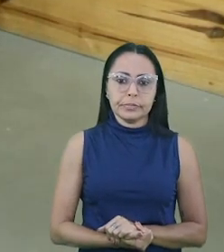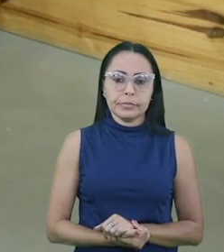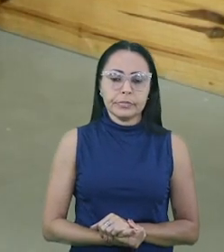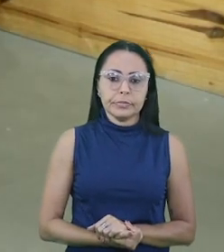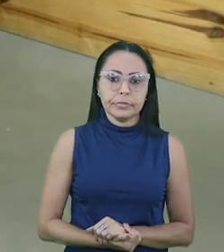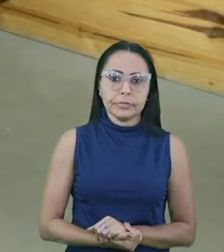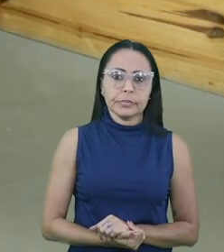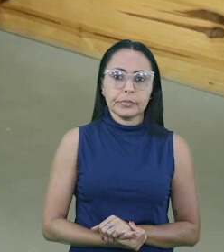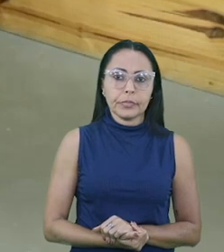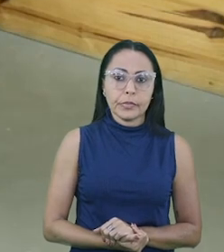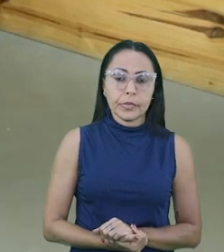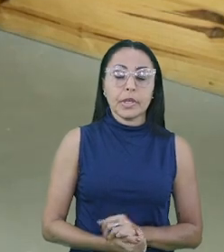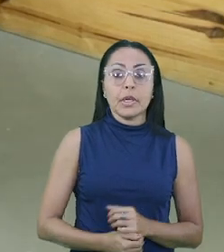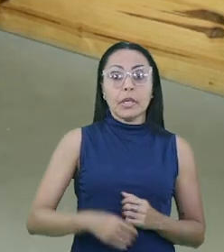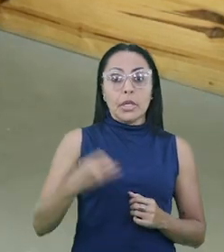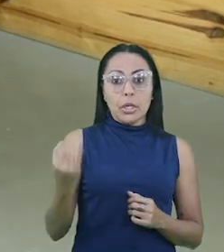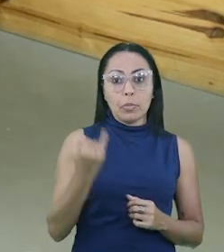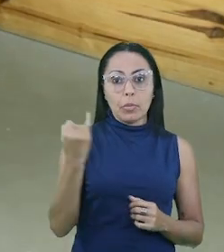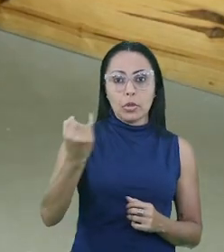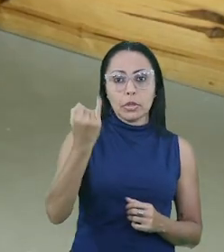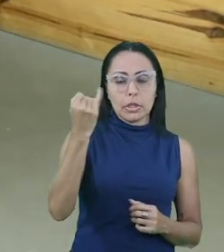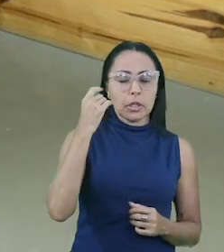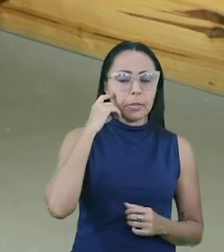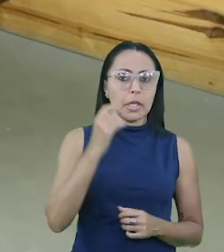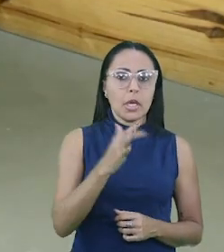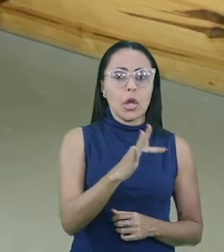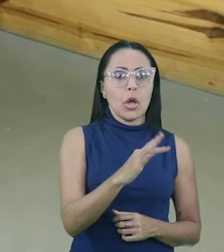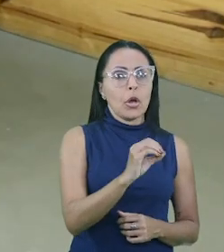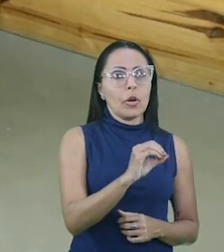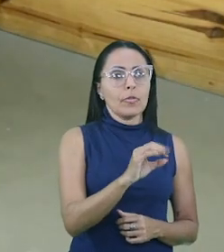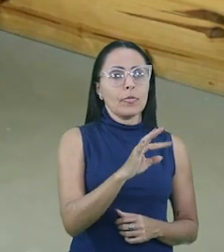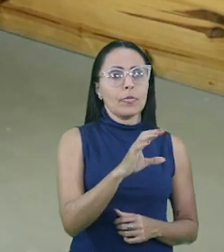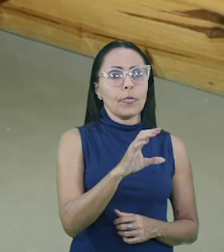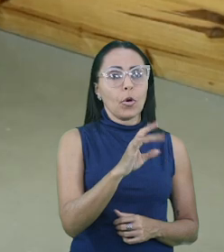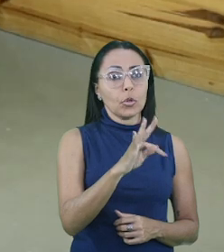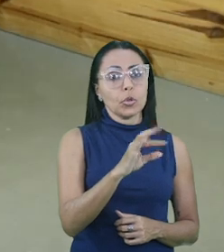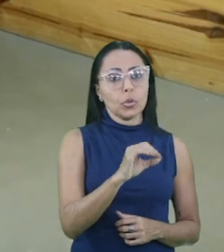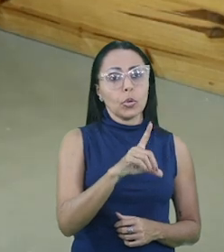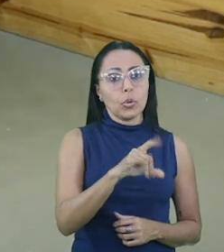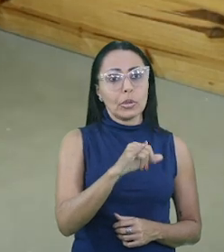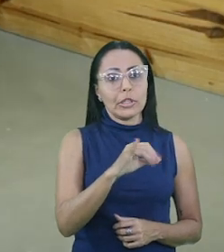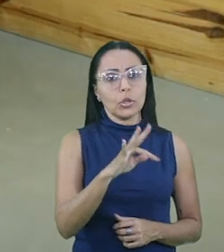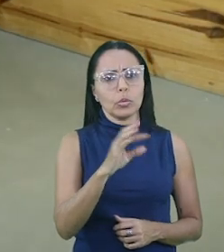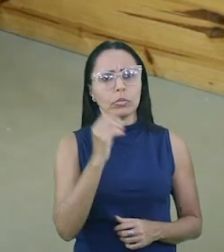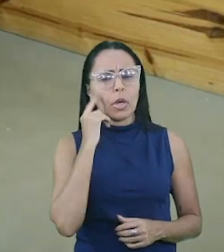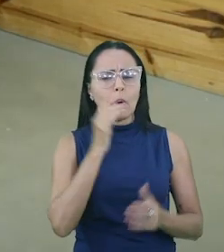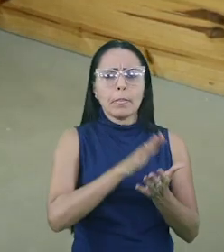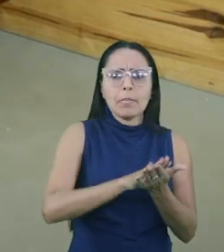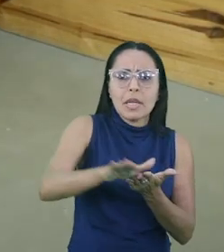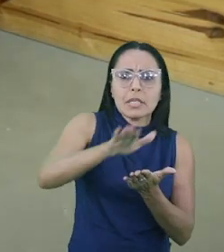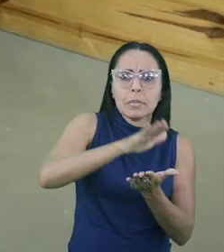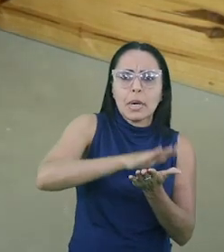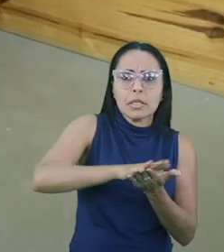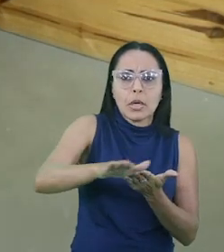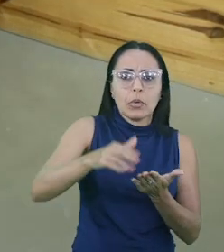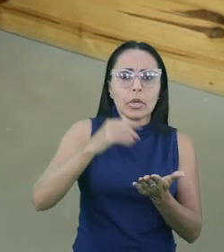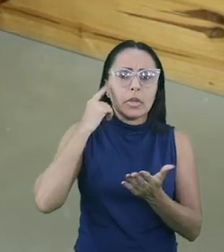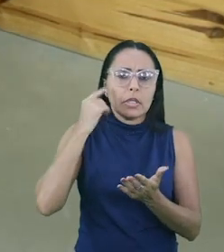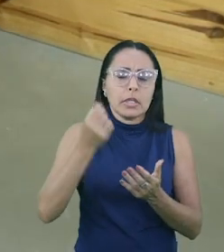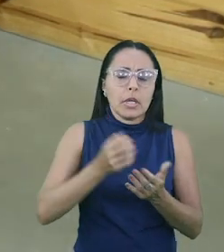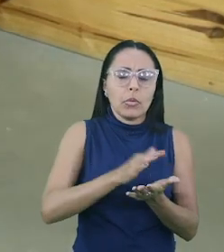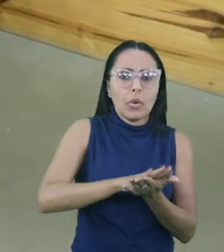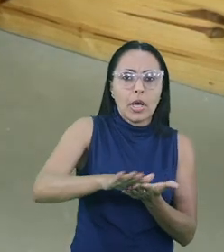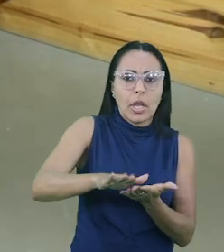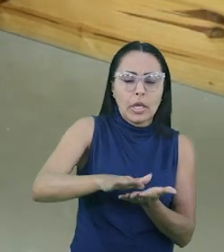Outra coisa interessante de mostrar é o fotolito. O fotolito é uma impressão que serve como máscara de revelação para a